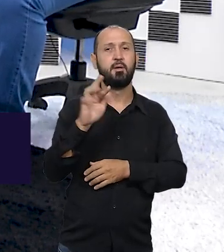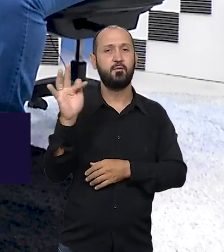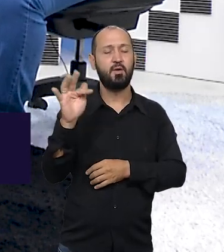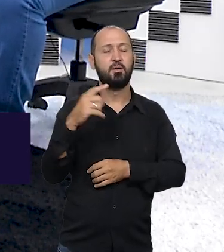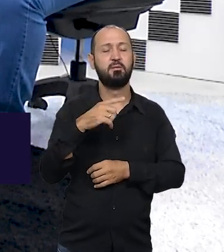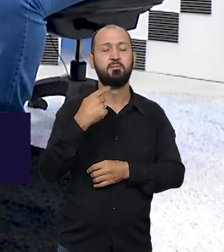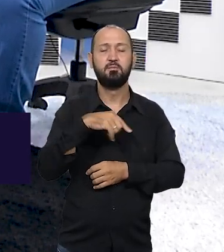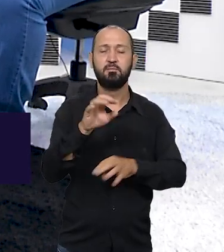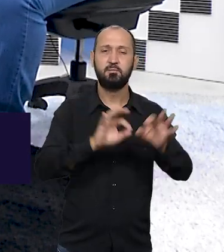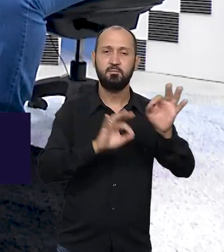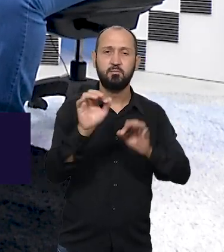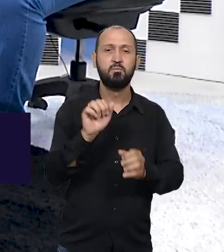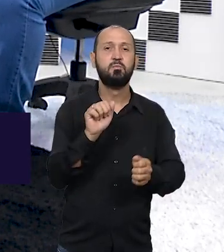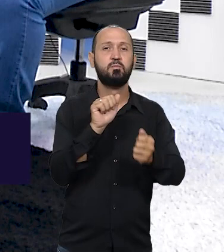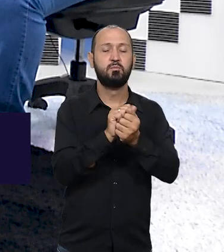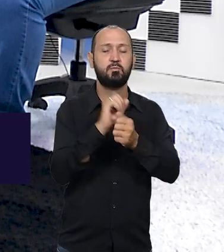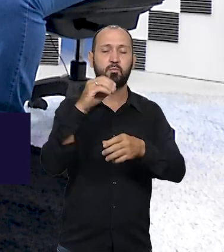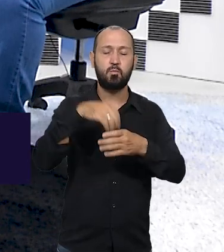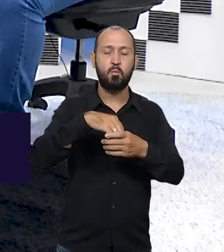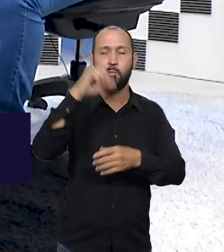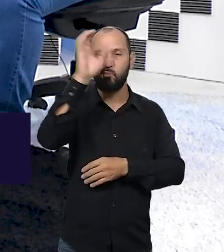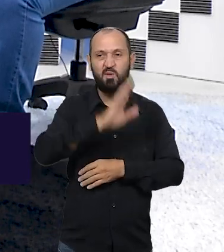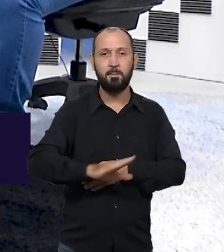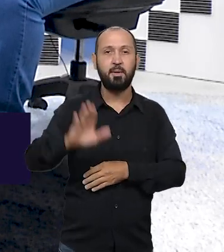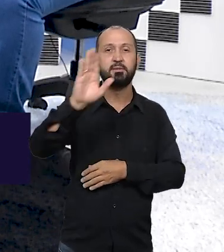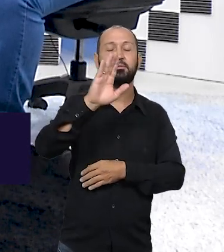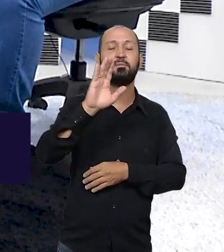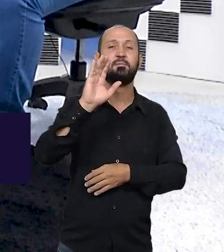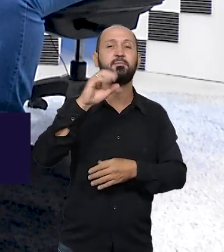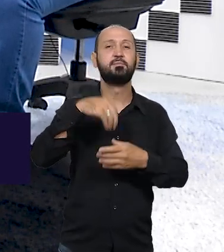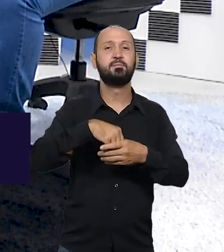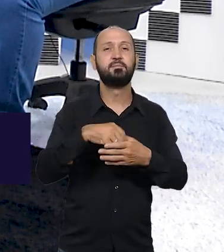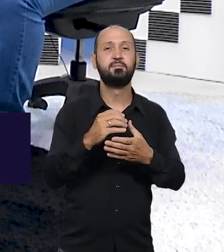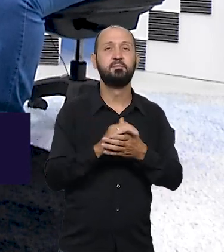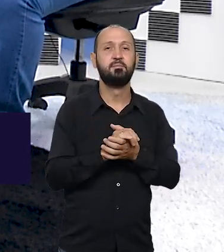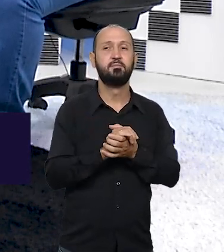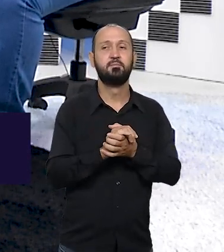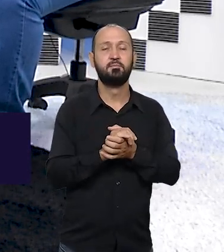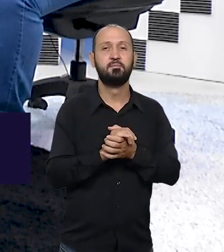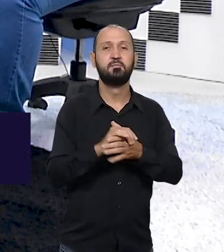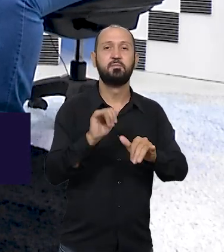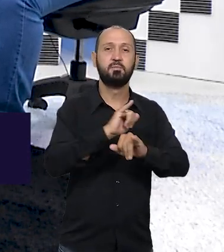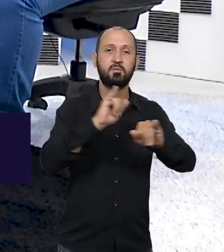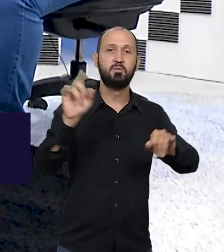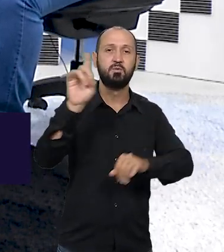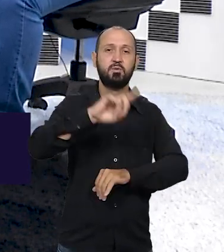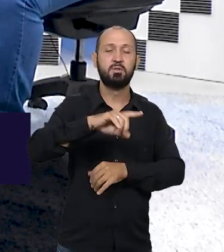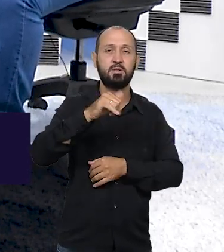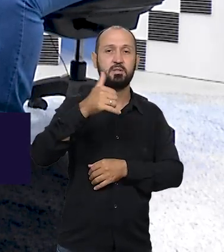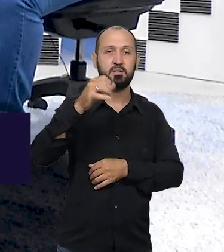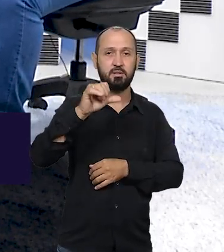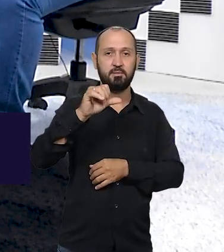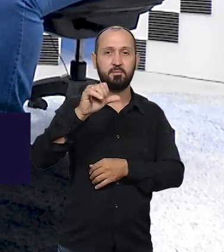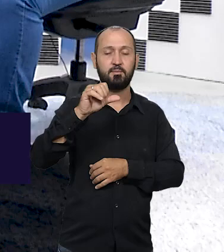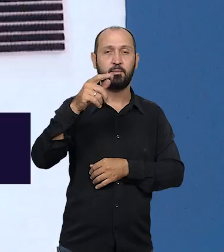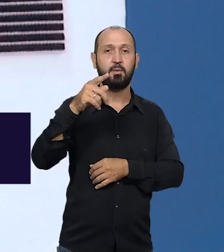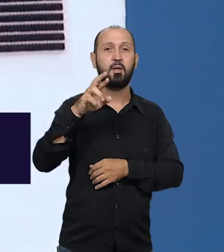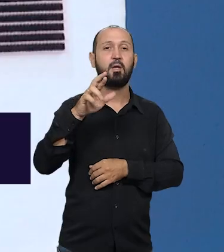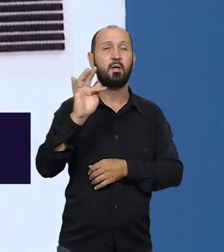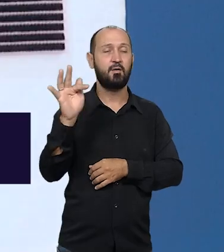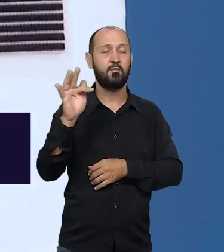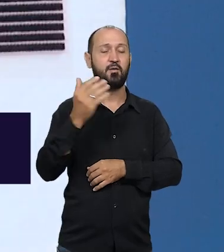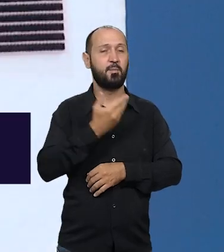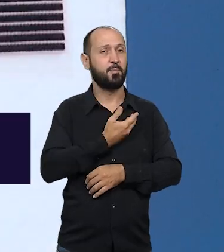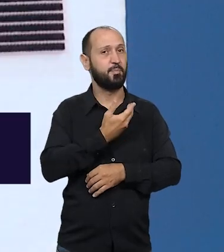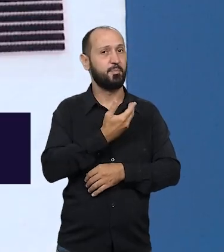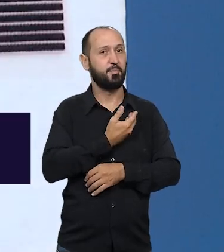nacional agora, deve ser anunciado dia 19, que é o PRF Amiga do Autista. A gente fez, no dia 2